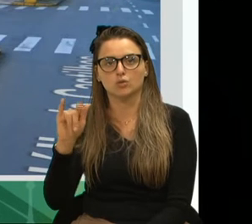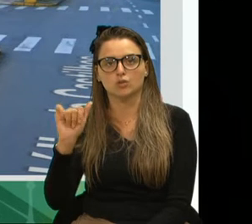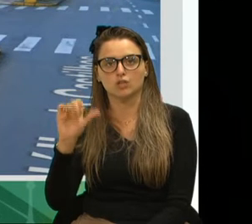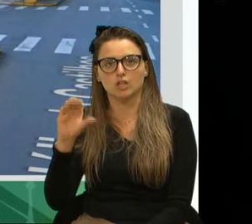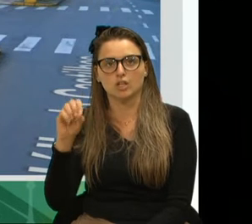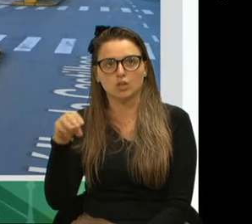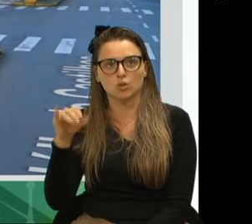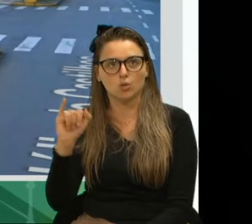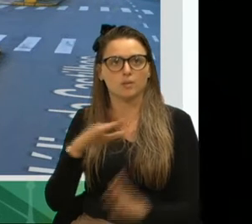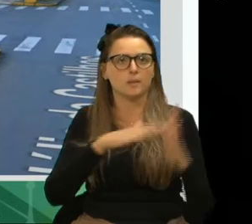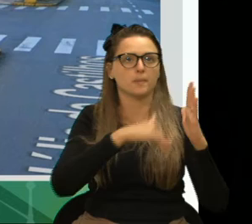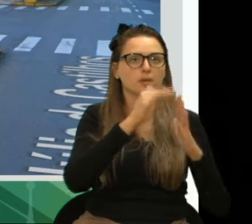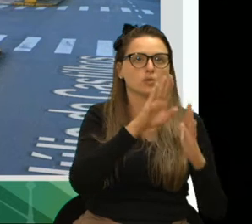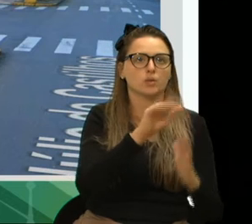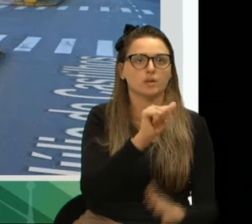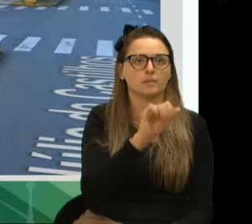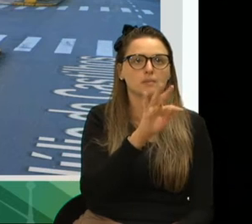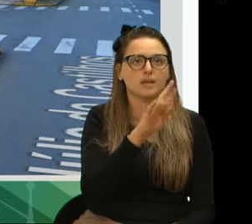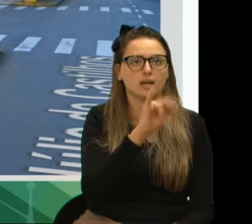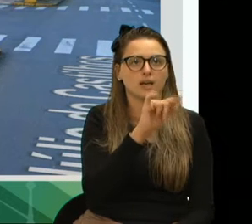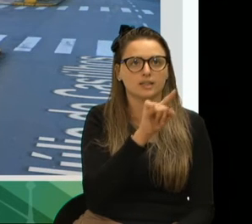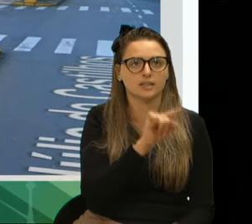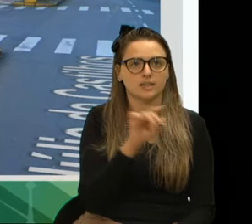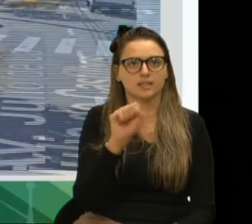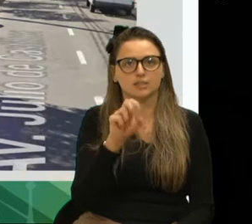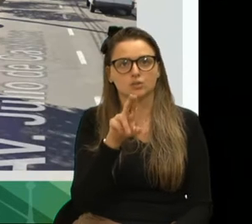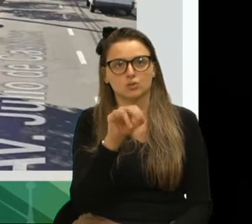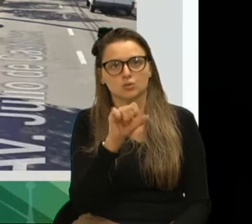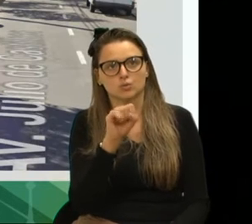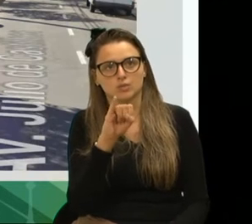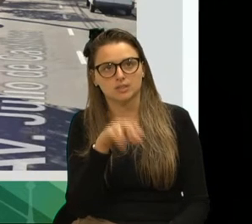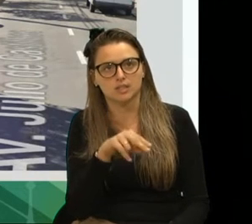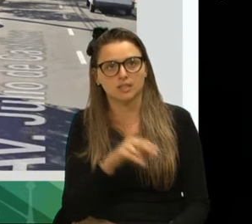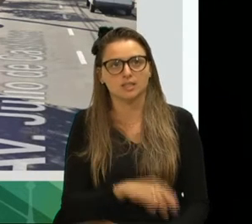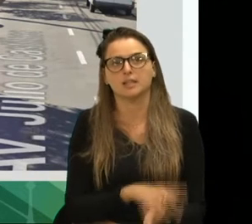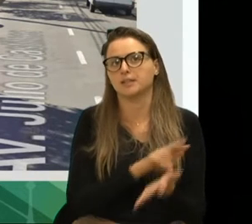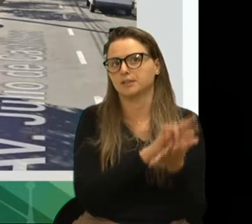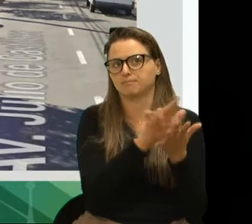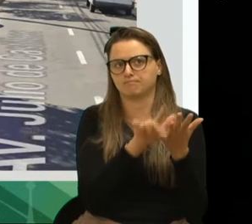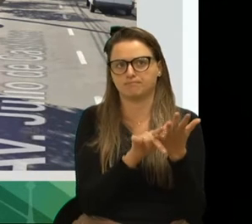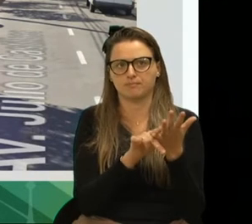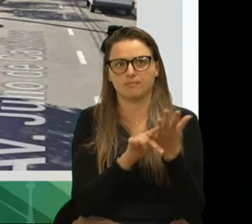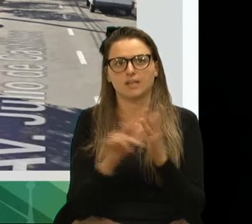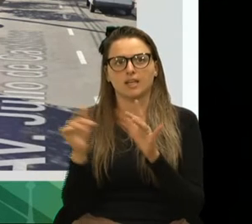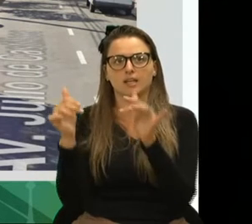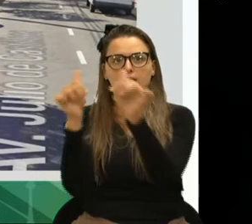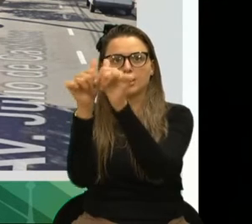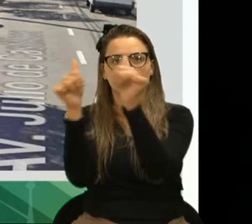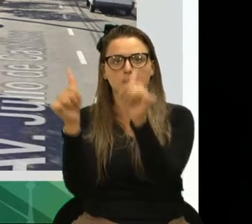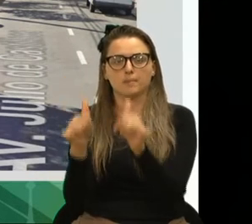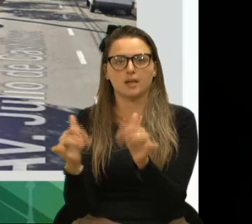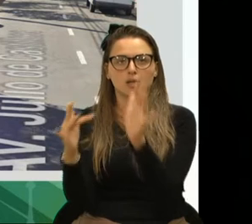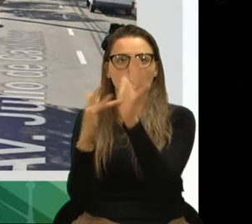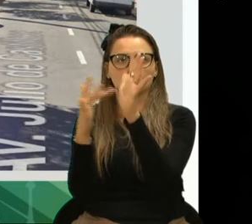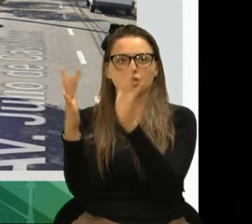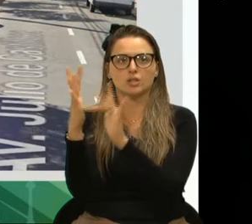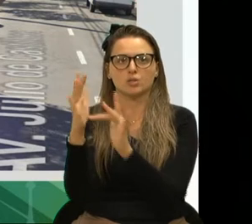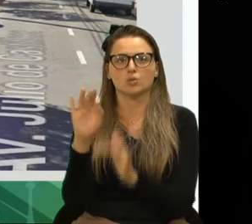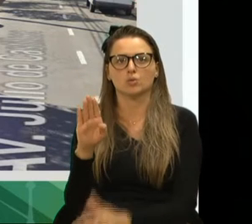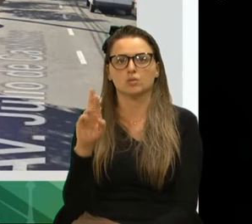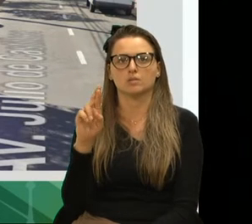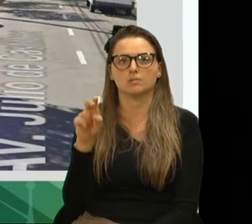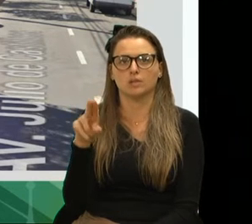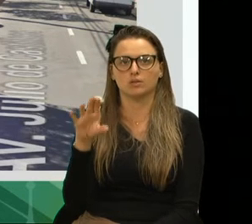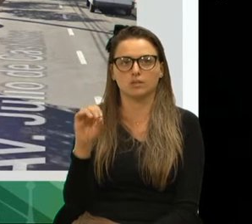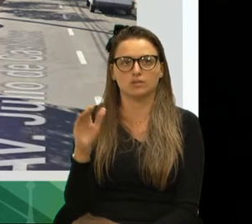Pintura em telas, Beatriz Balém Suzin, dentre outros. O grande Bruno Segala, né, com a obra